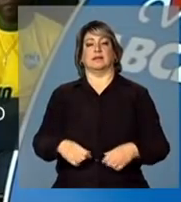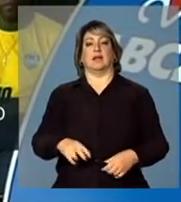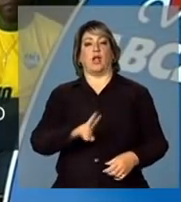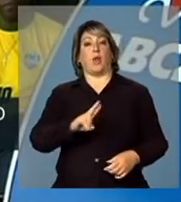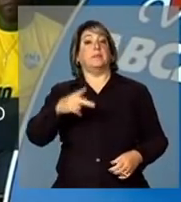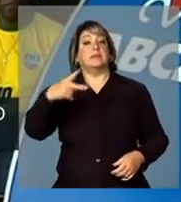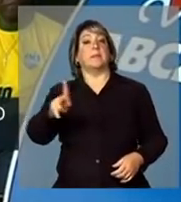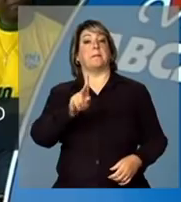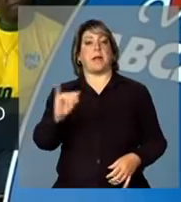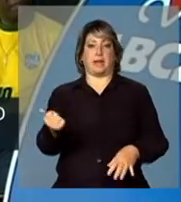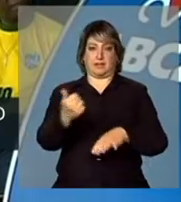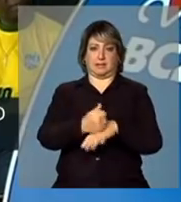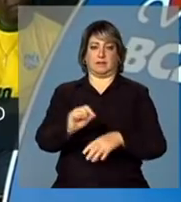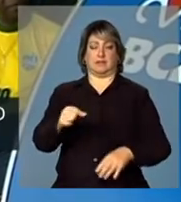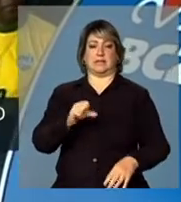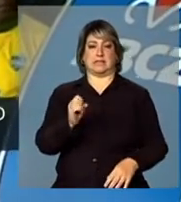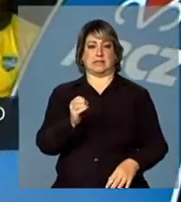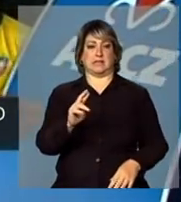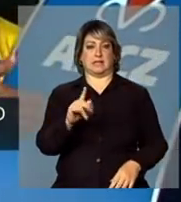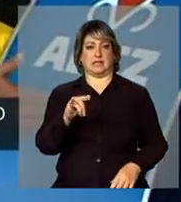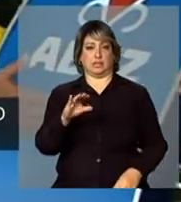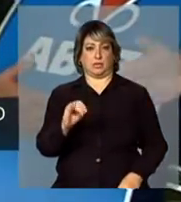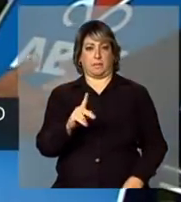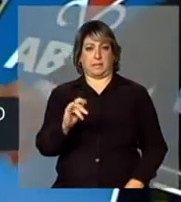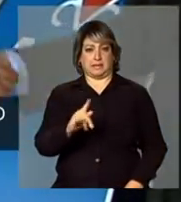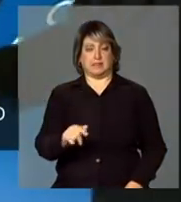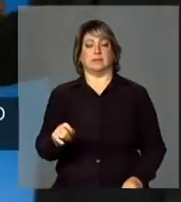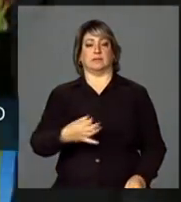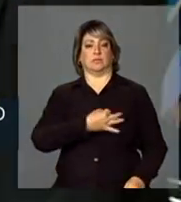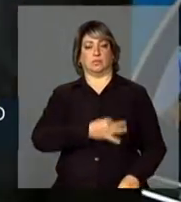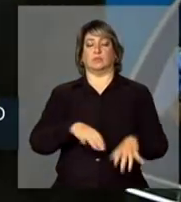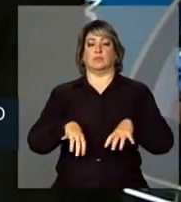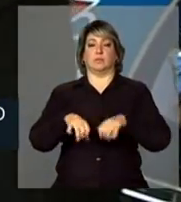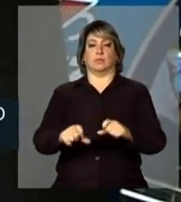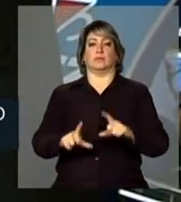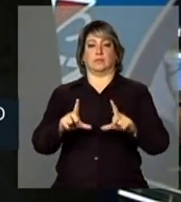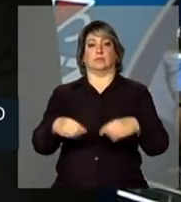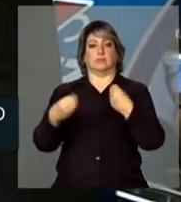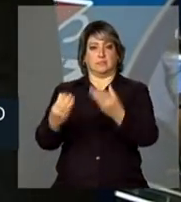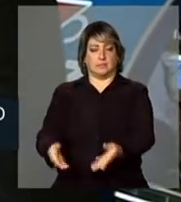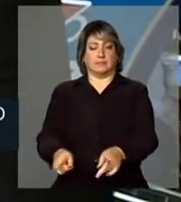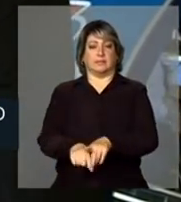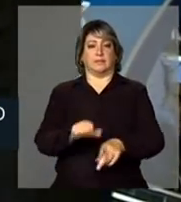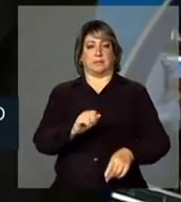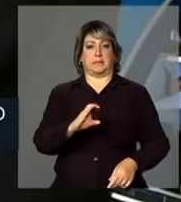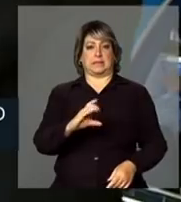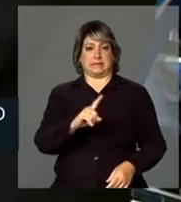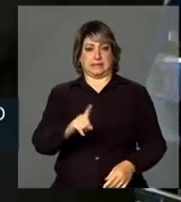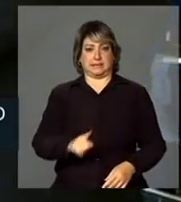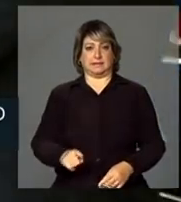pai, Sérgio Assunção Toledo Pisa, a comenda e o diploma do mérito ABCZ.